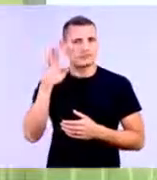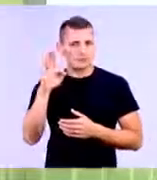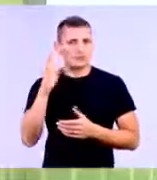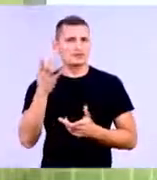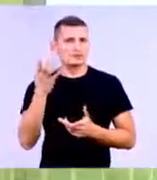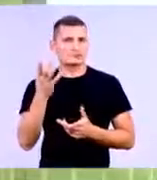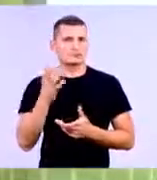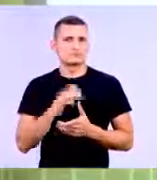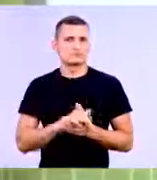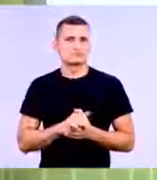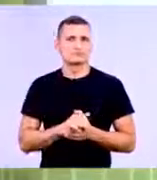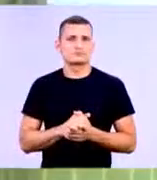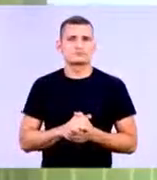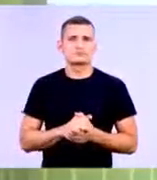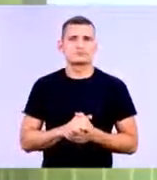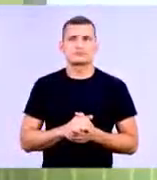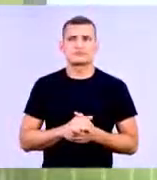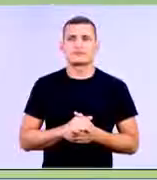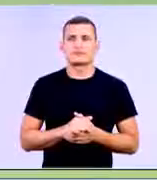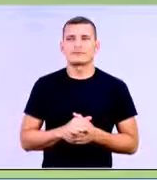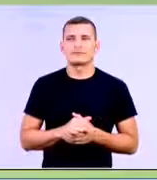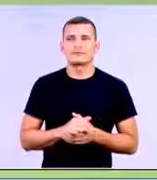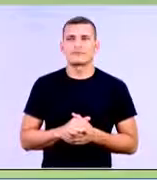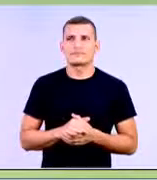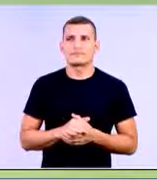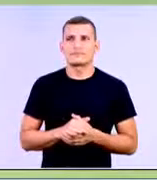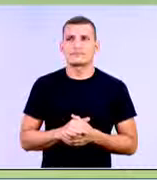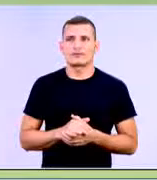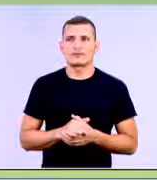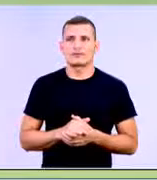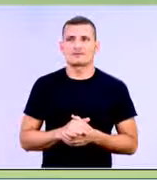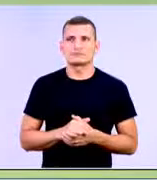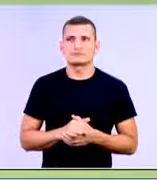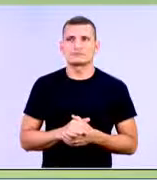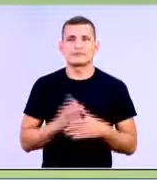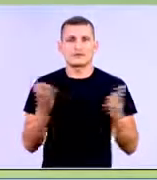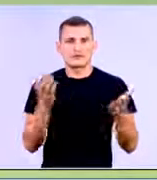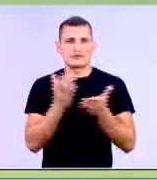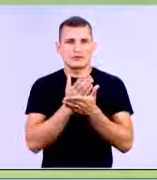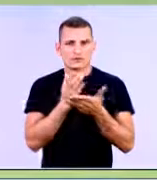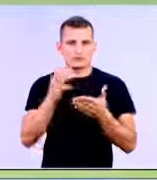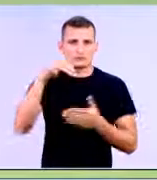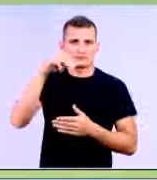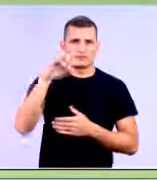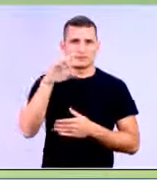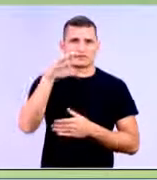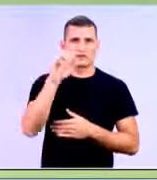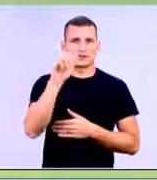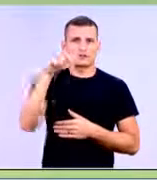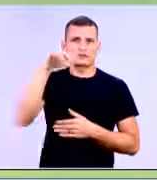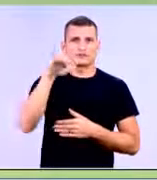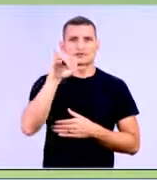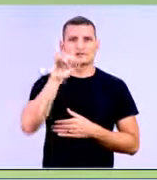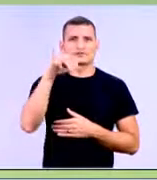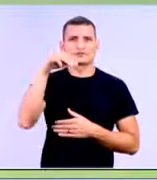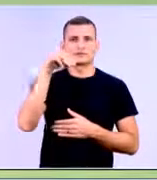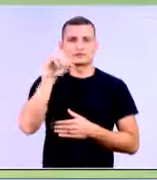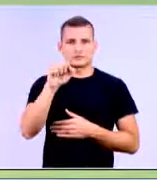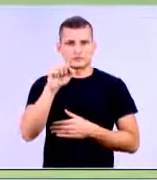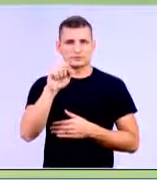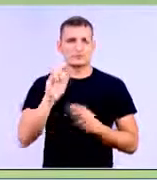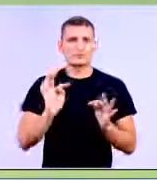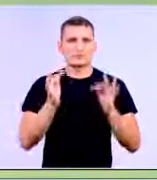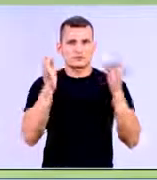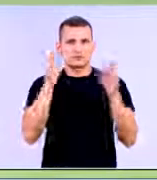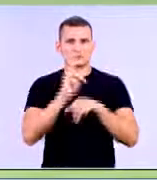adoram essas coisinhas preciosas. Nós vamos falar agora de alguns mecanismos, né? E de tecnologias